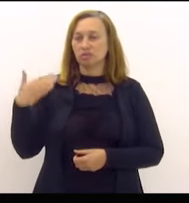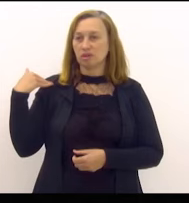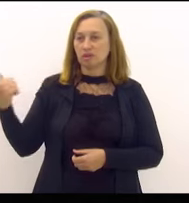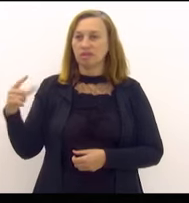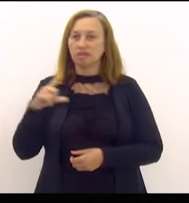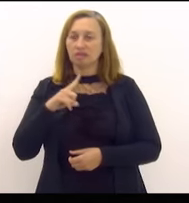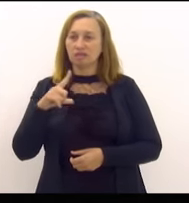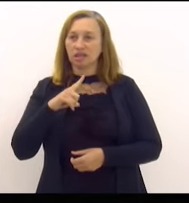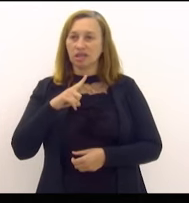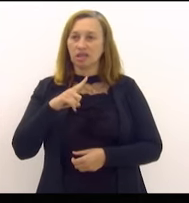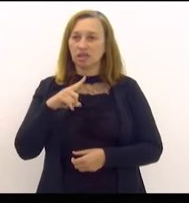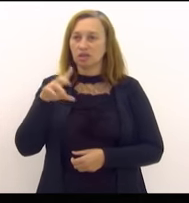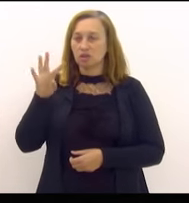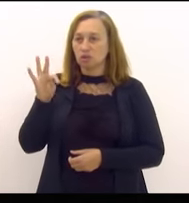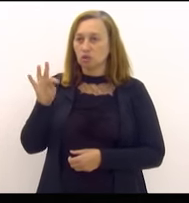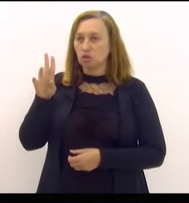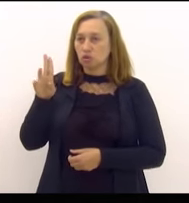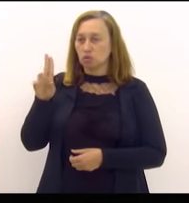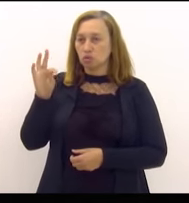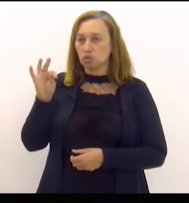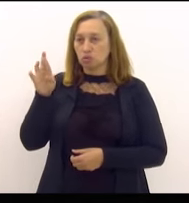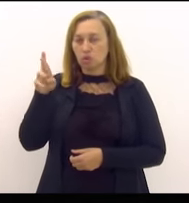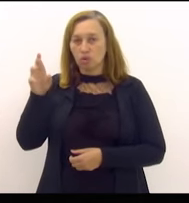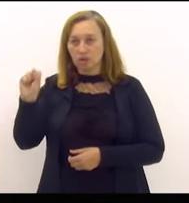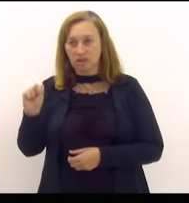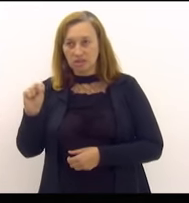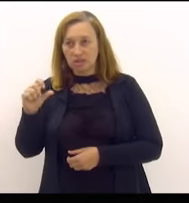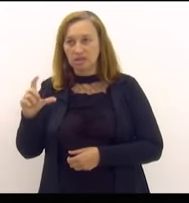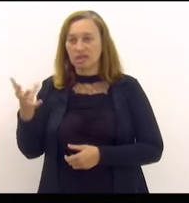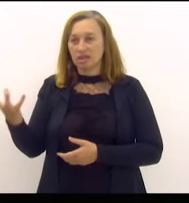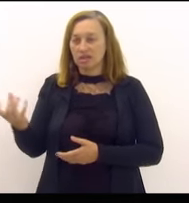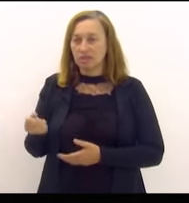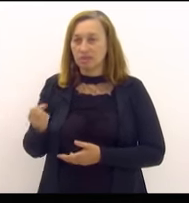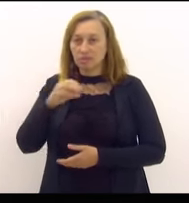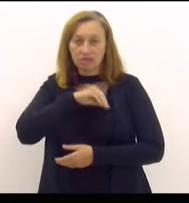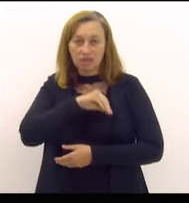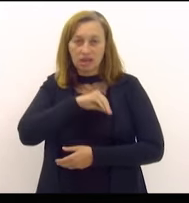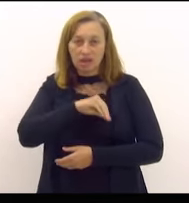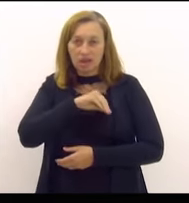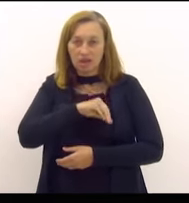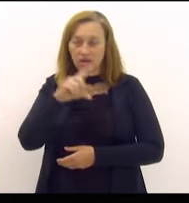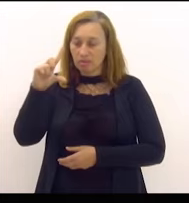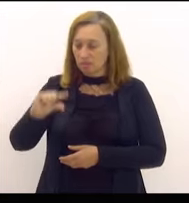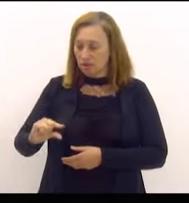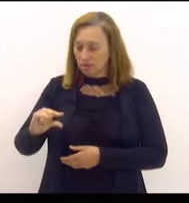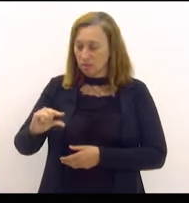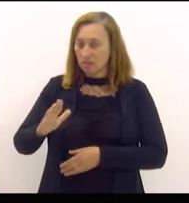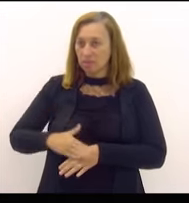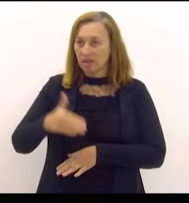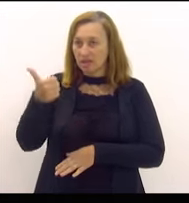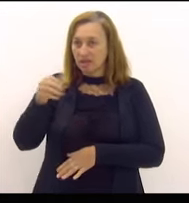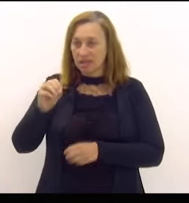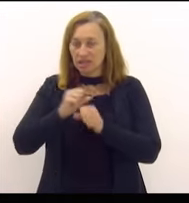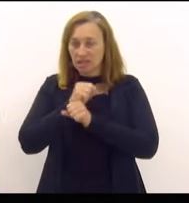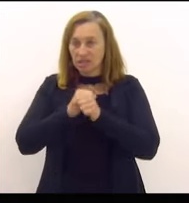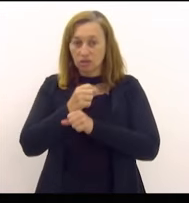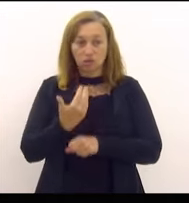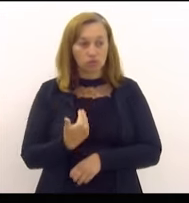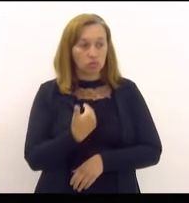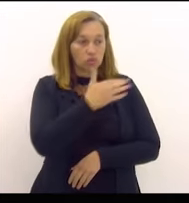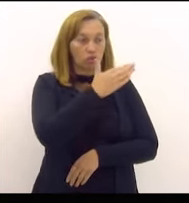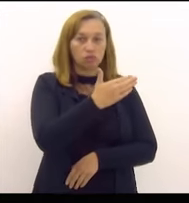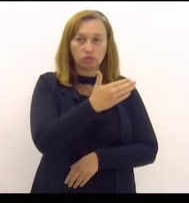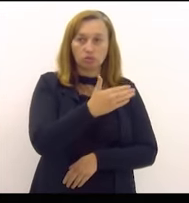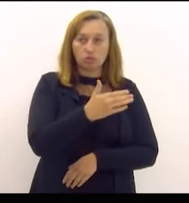tutores recebendo uma bolsa defasada há mais de 10 anos. E, do outro lado, o que nós temos? Temos